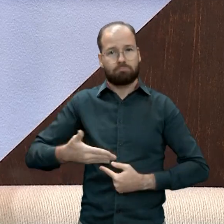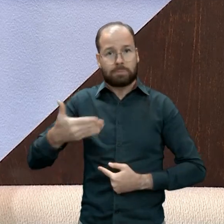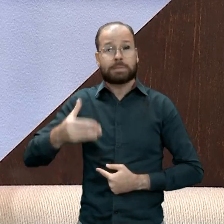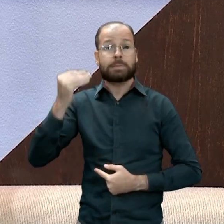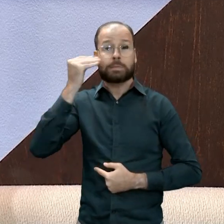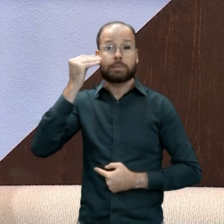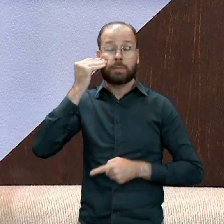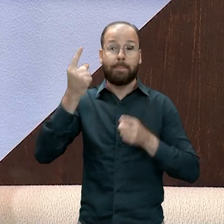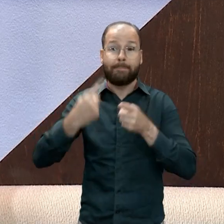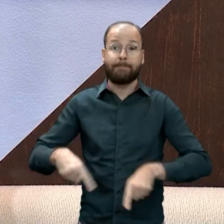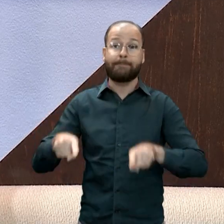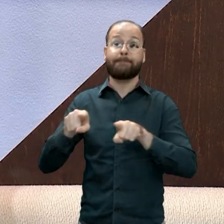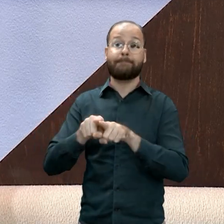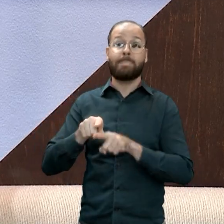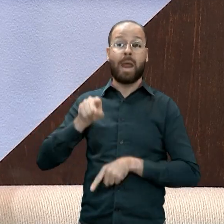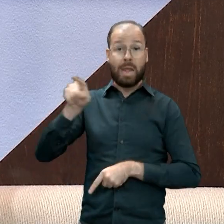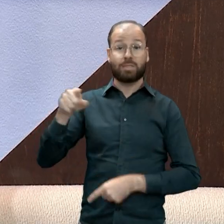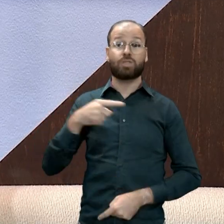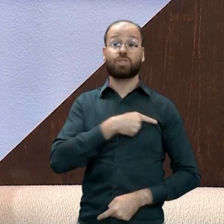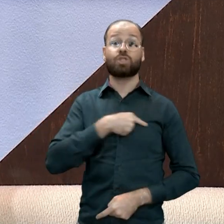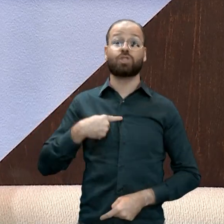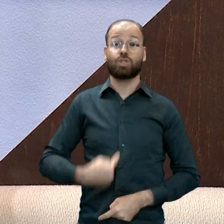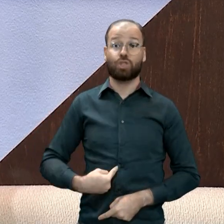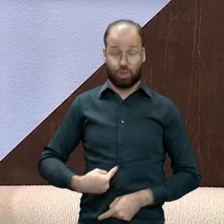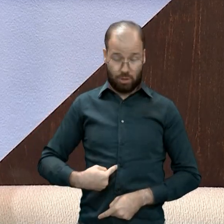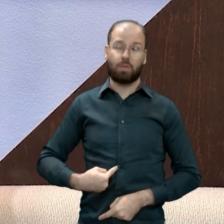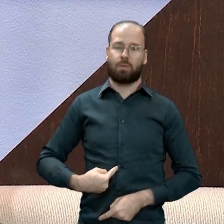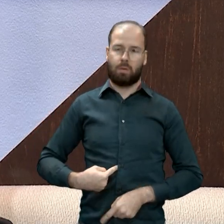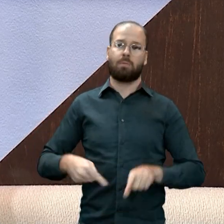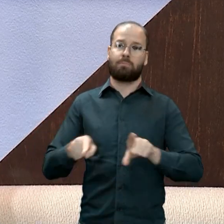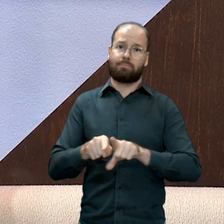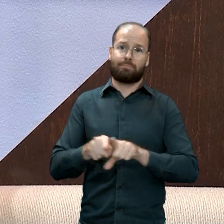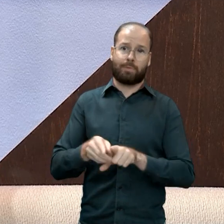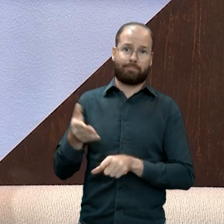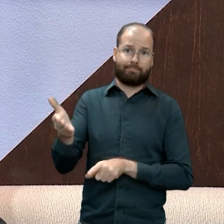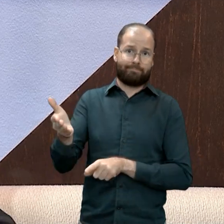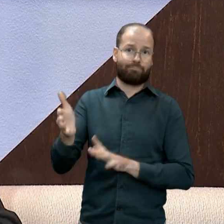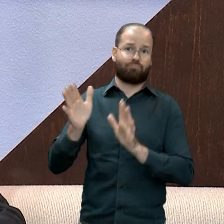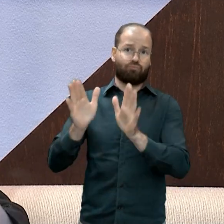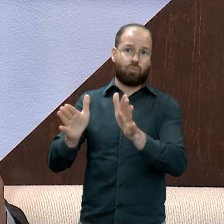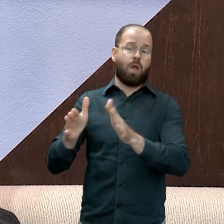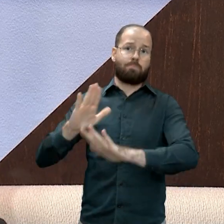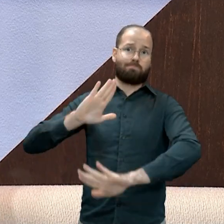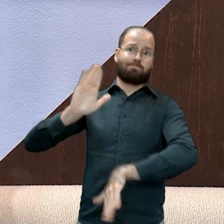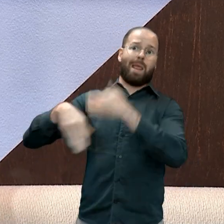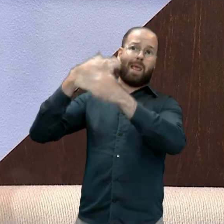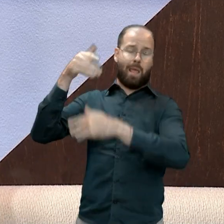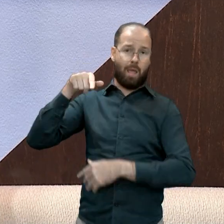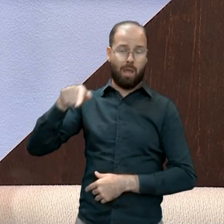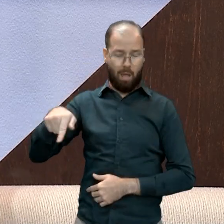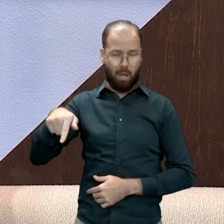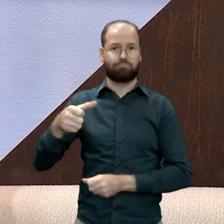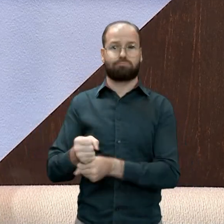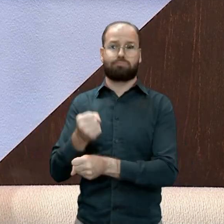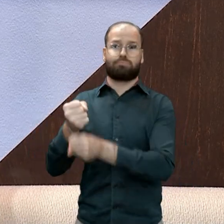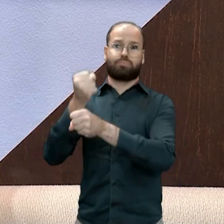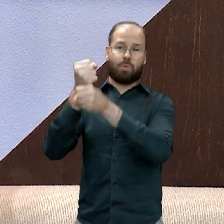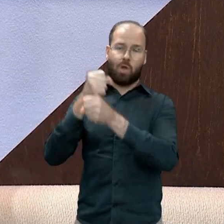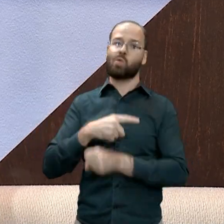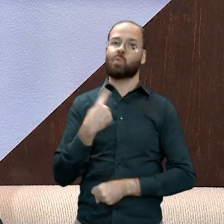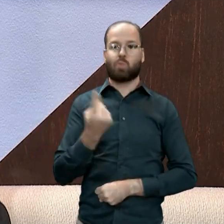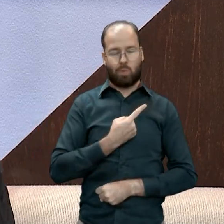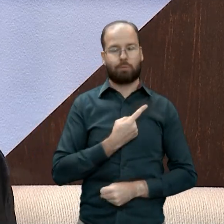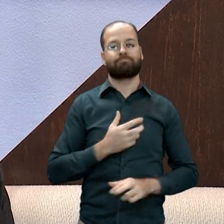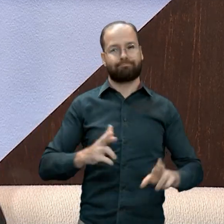vanguarda da tecnologia e é muito importante que a gente esteja inserido nesse contexto para poder também a gente